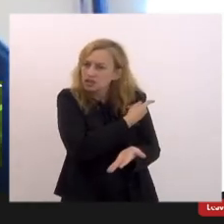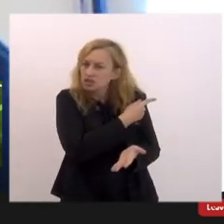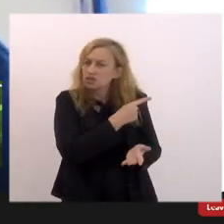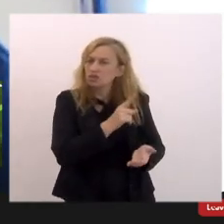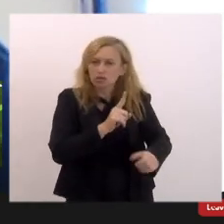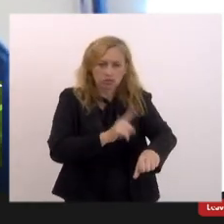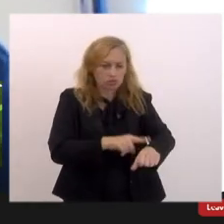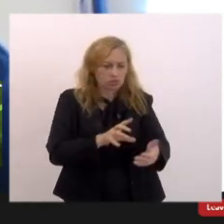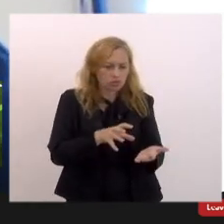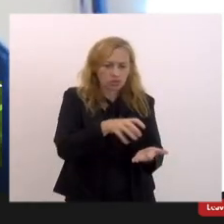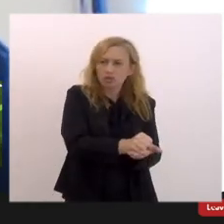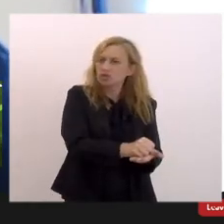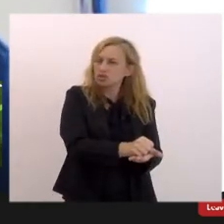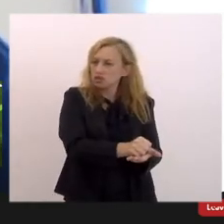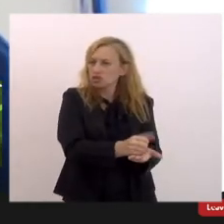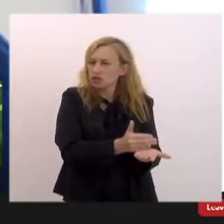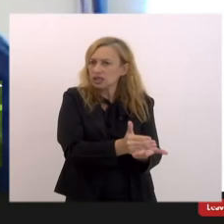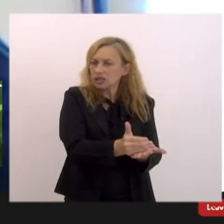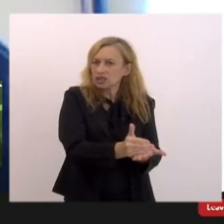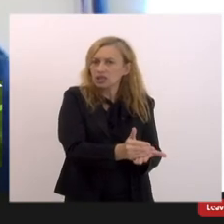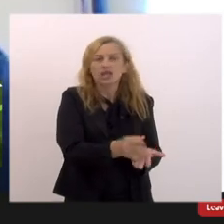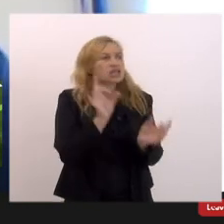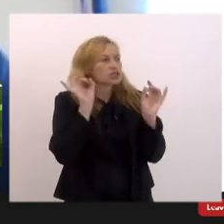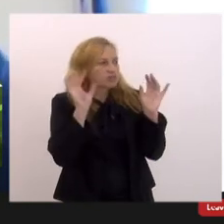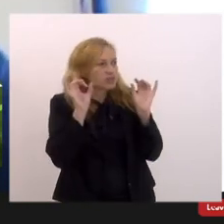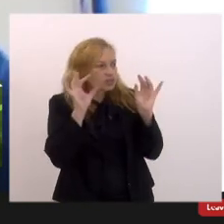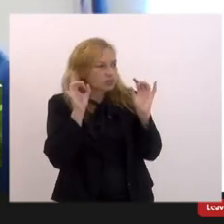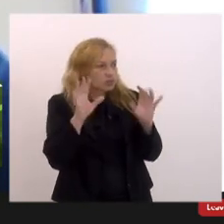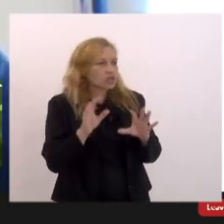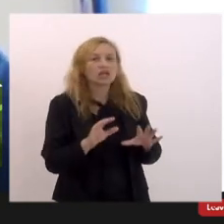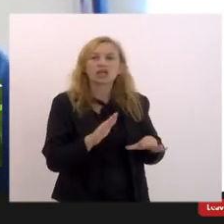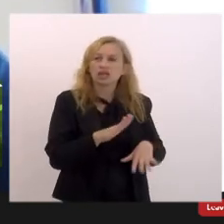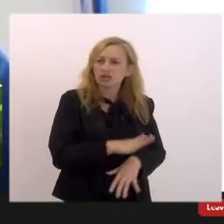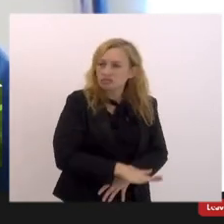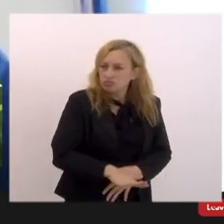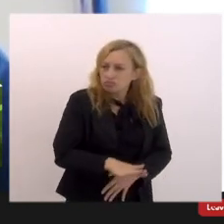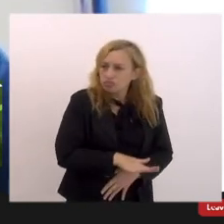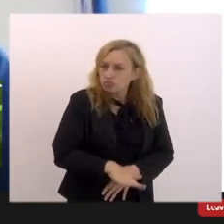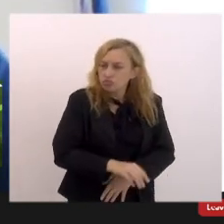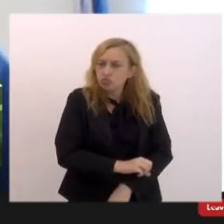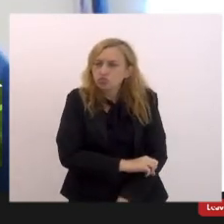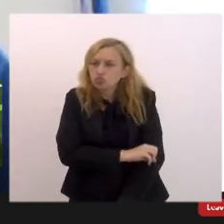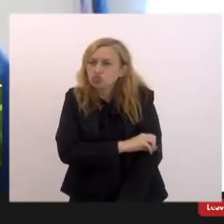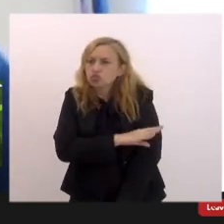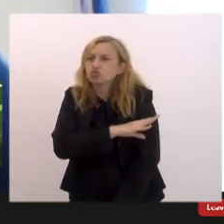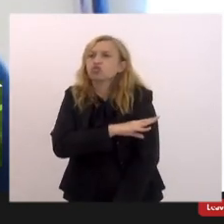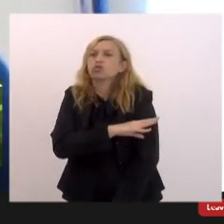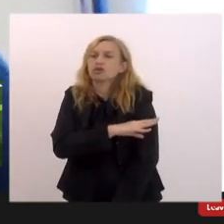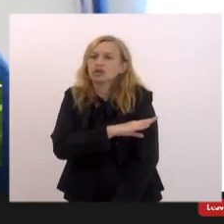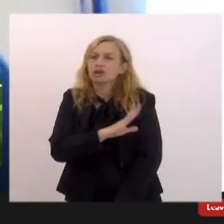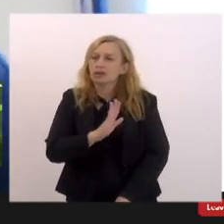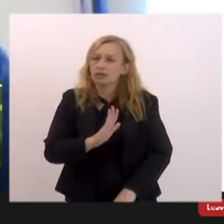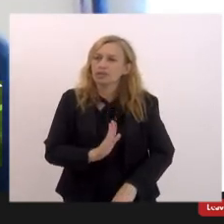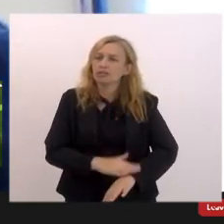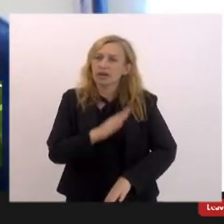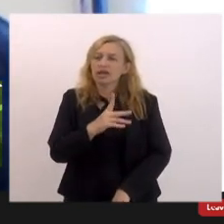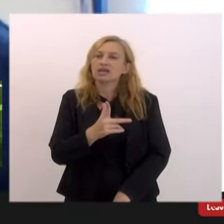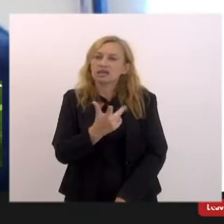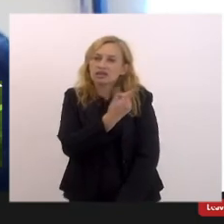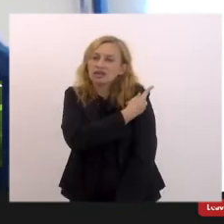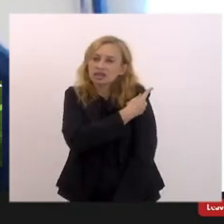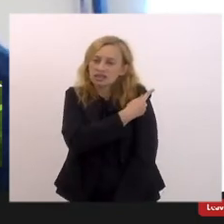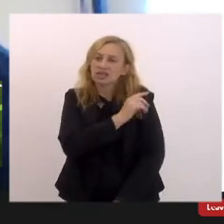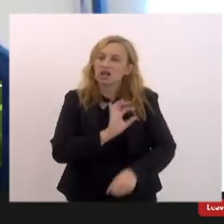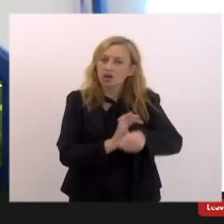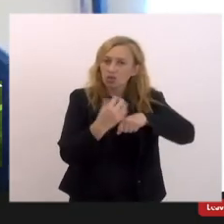matrícula das escolas públicas, especialmente a educação infantil e ensino fundamental, que é a idade que se dá mais a vacina. A Covid